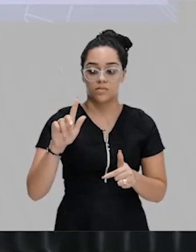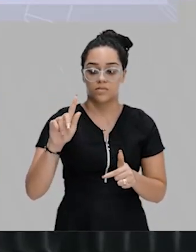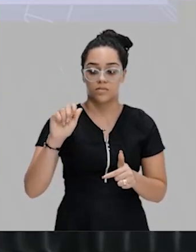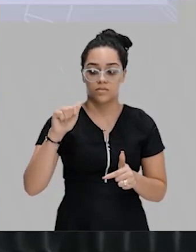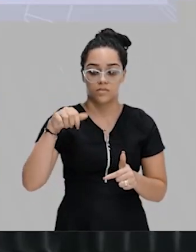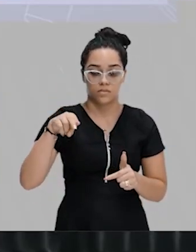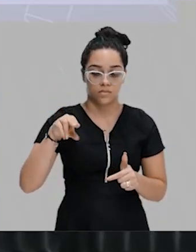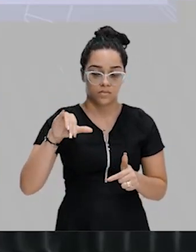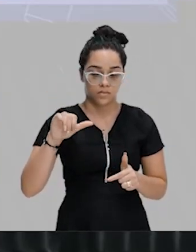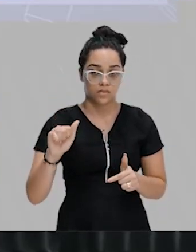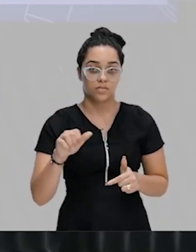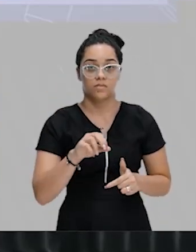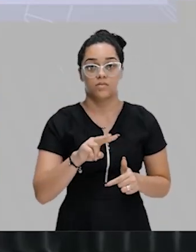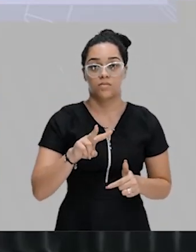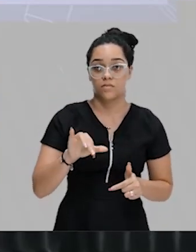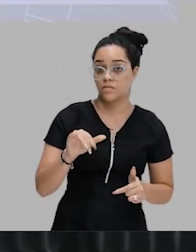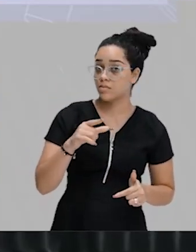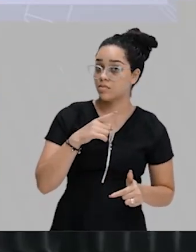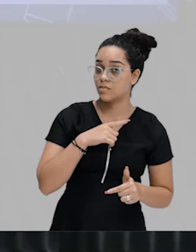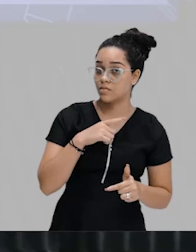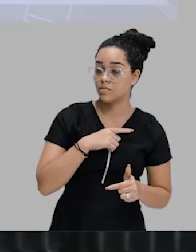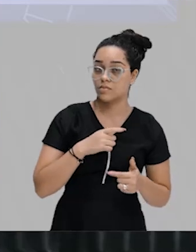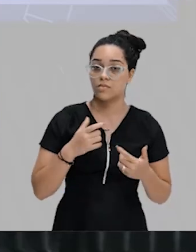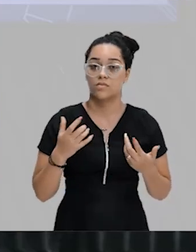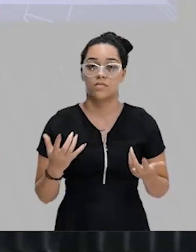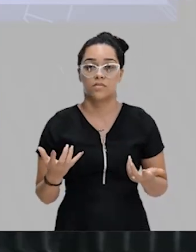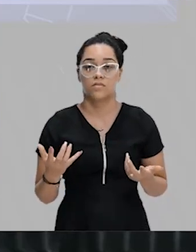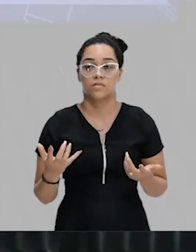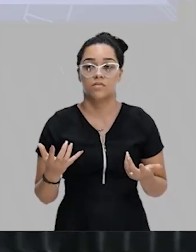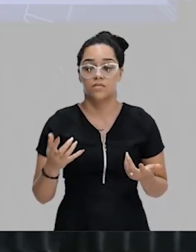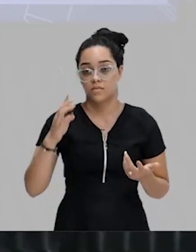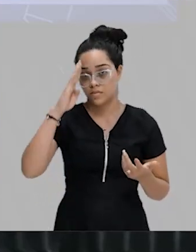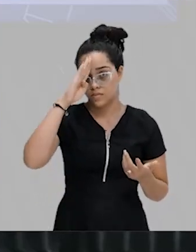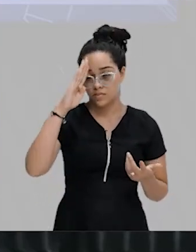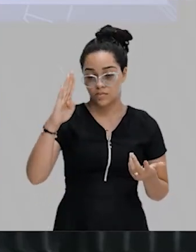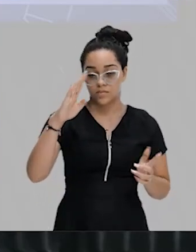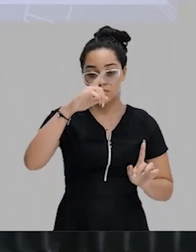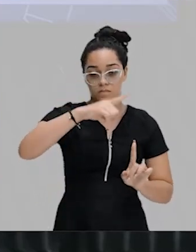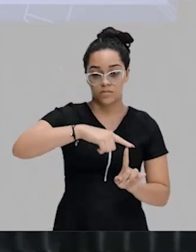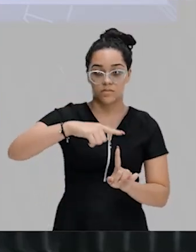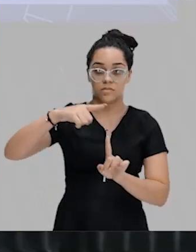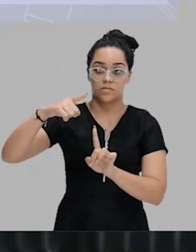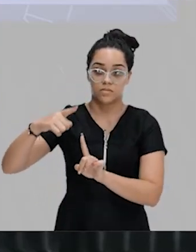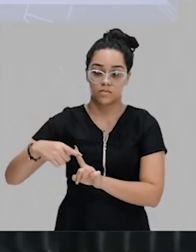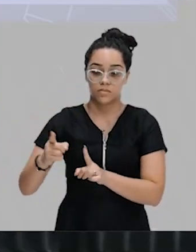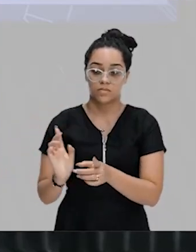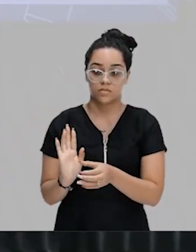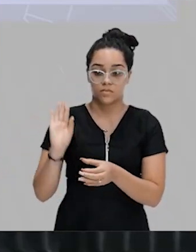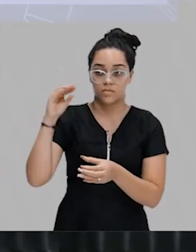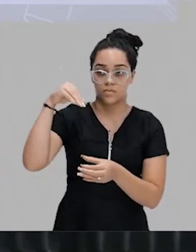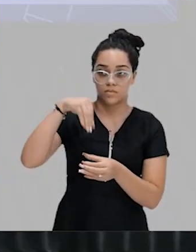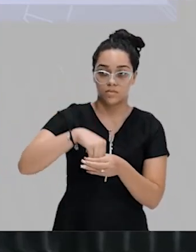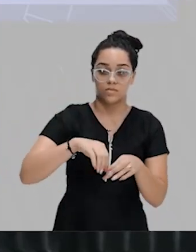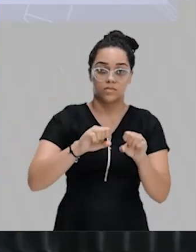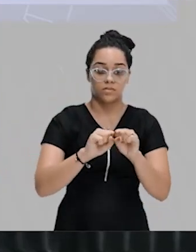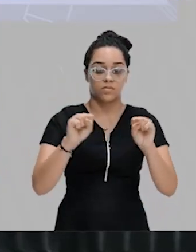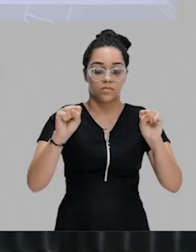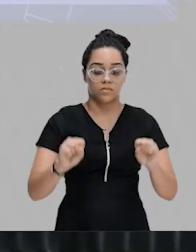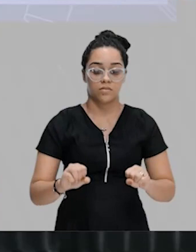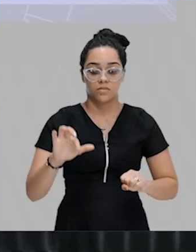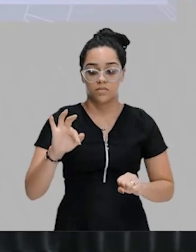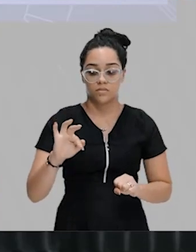Uma crise que vai atingir os principais elementos internos do sistema